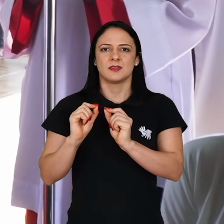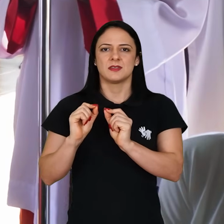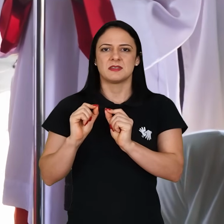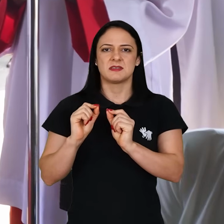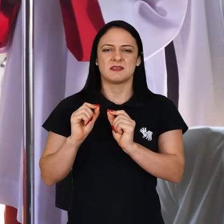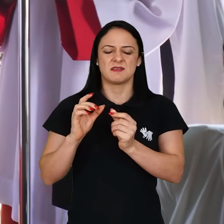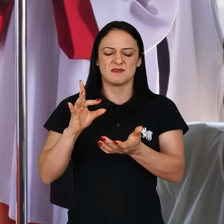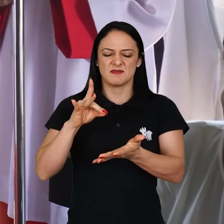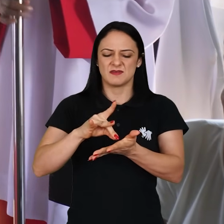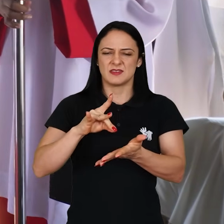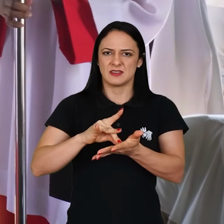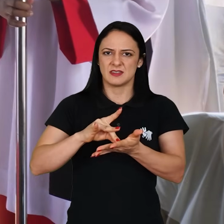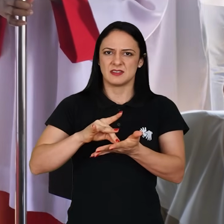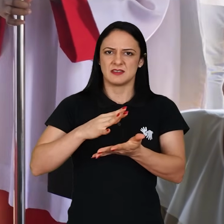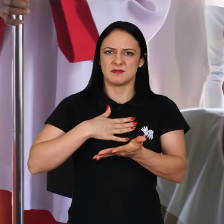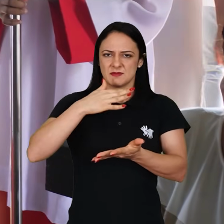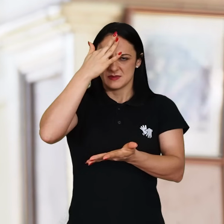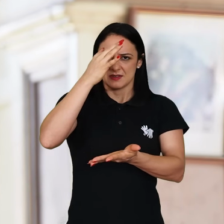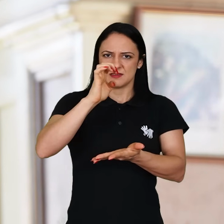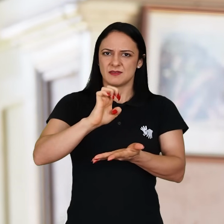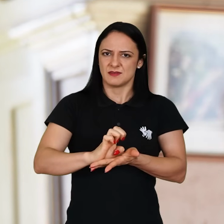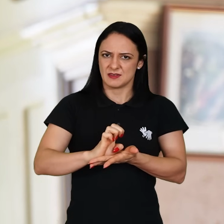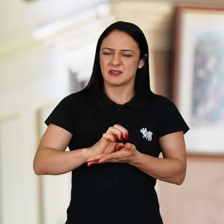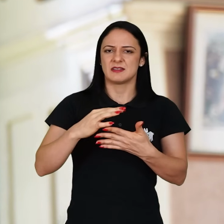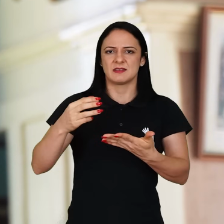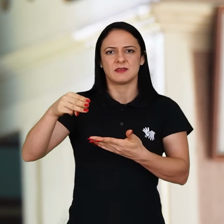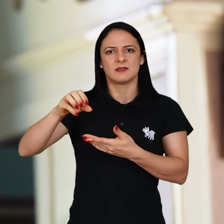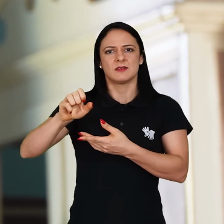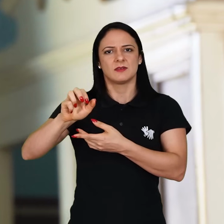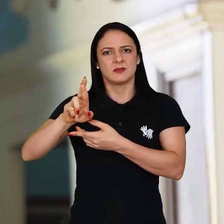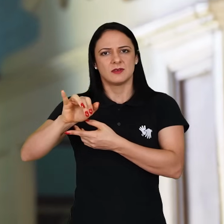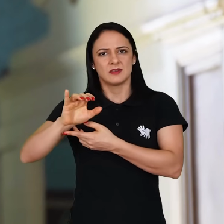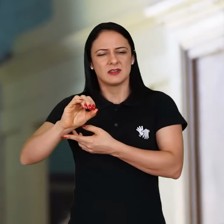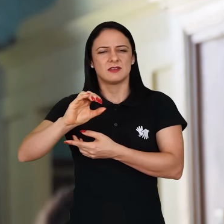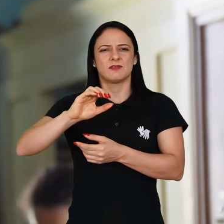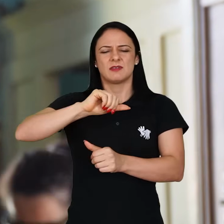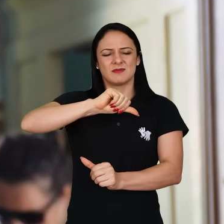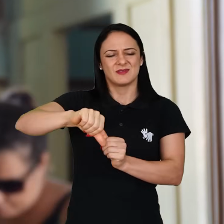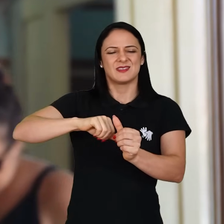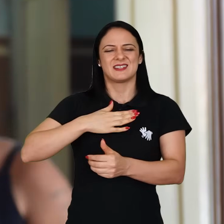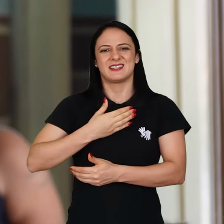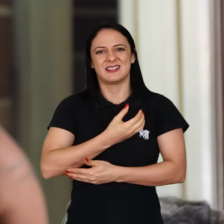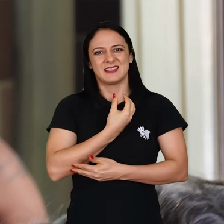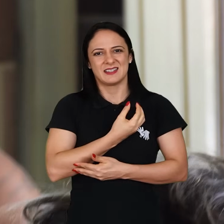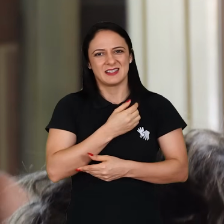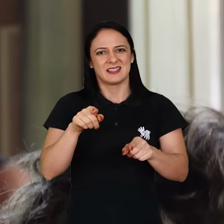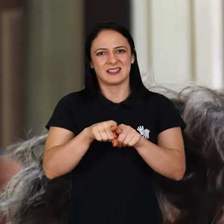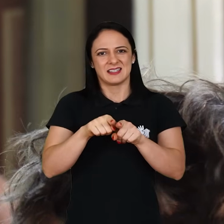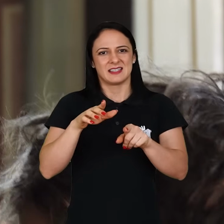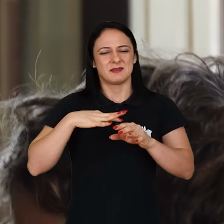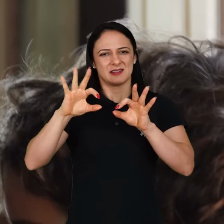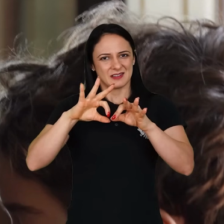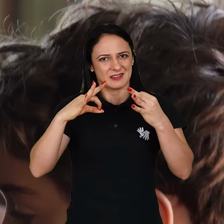a minha afirmação na fé. Eu posso dizer que o Maurício veio para transformar não só a minha vida, mas a vida da